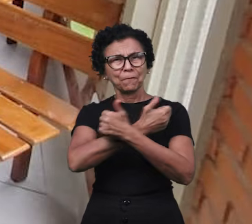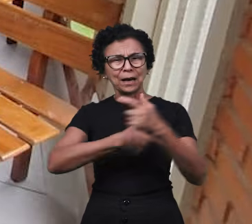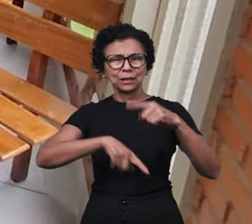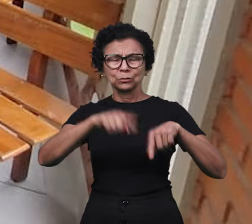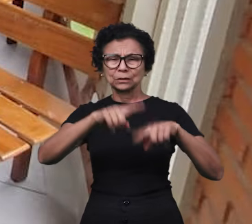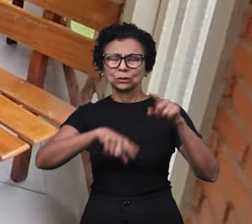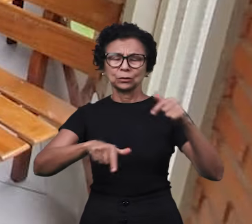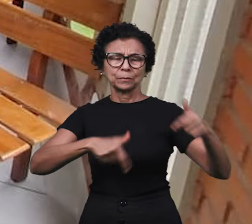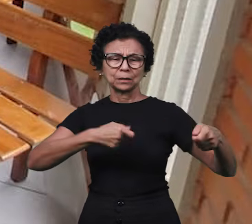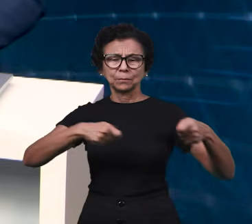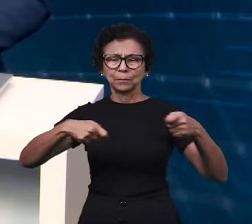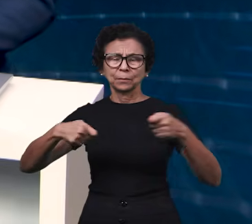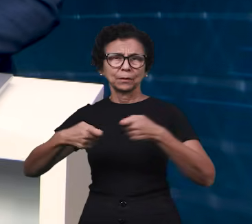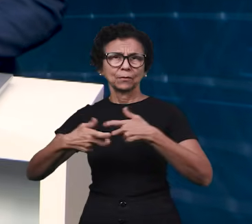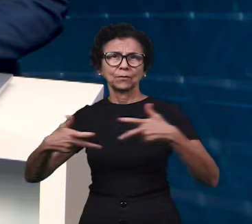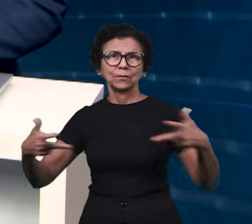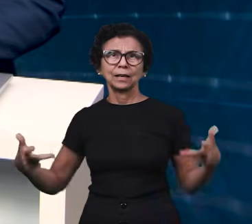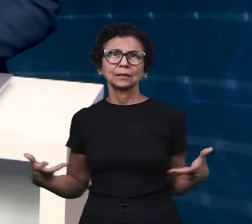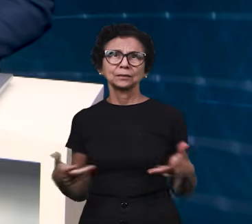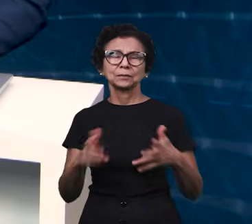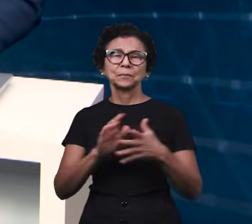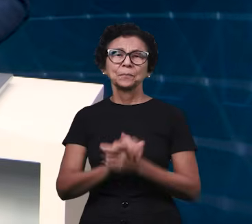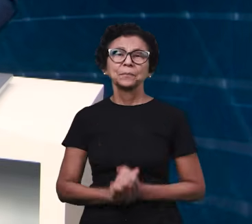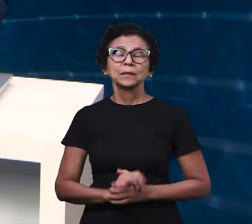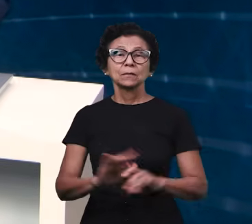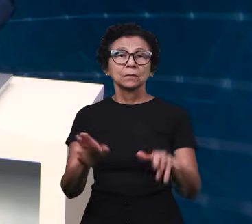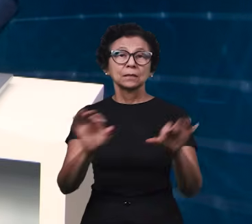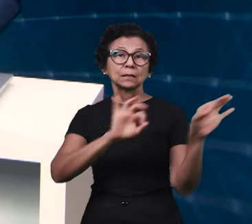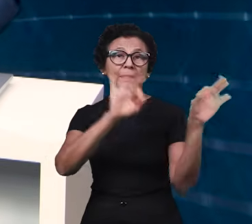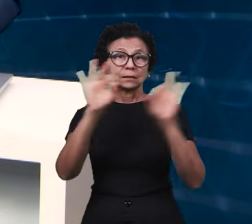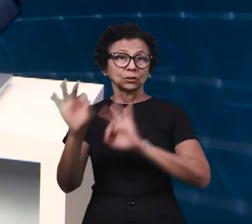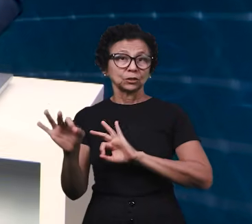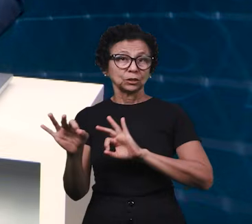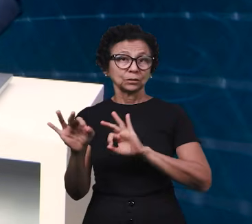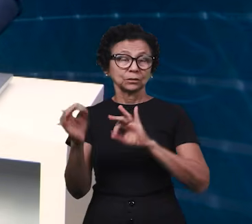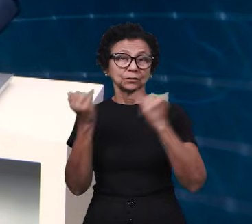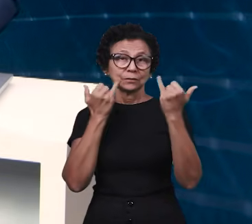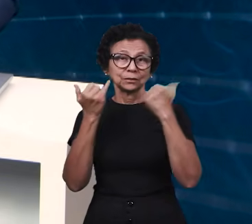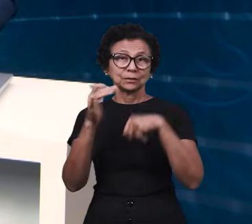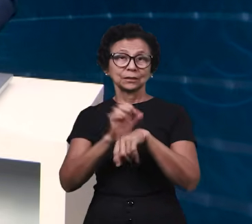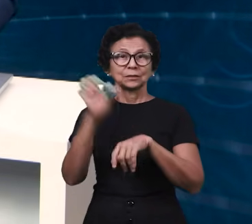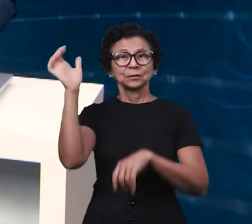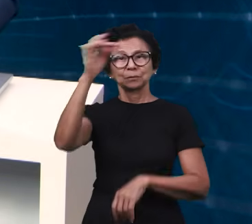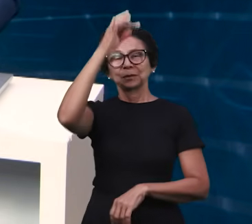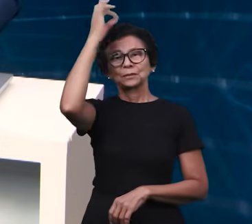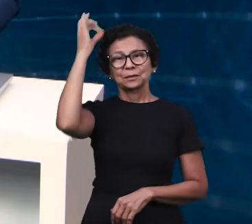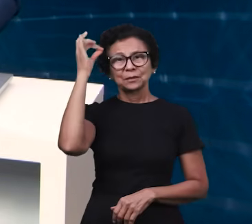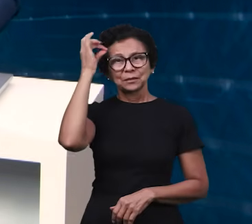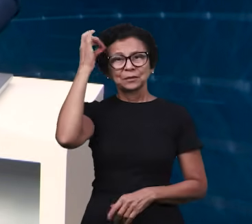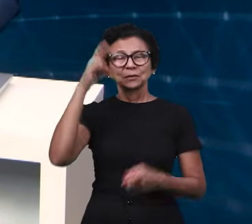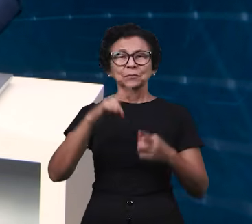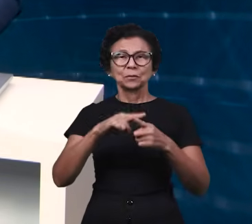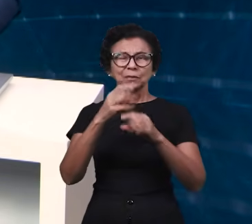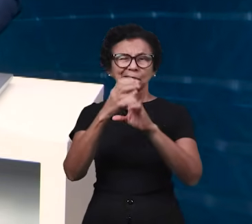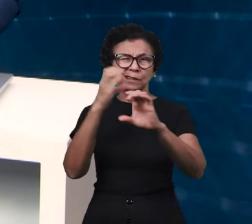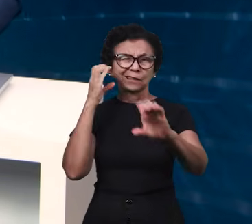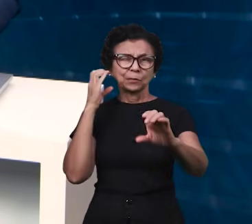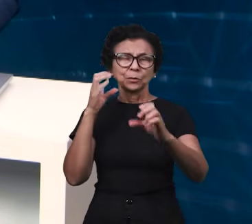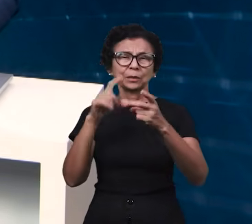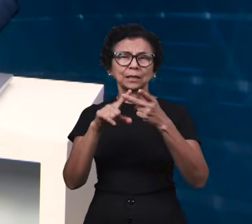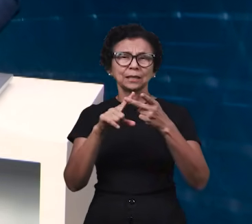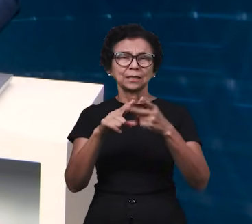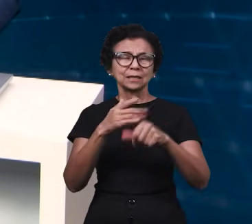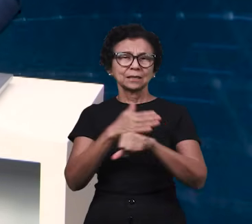instrumentos, diversos instrumentos. Você está assistindo aqui o Manaim News e as notícias do estado do Espírito Santo. Vamos falar agora com as áreas de